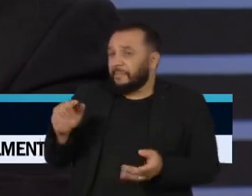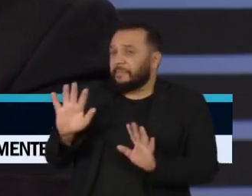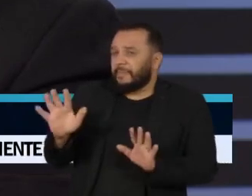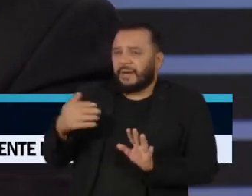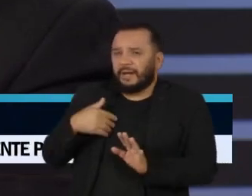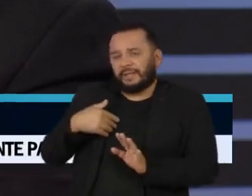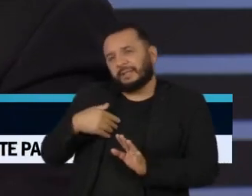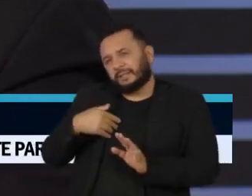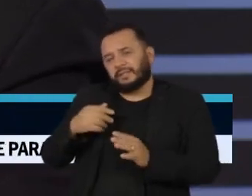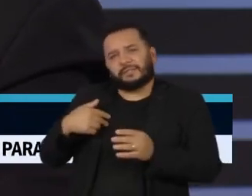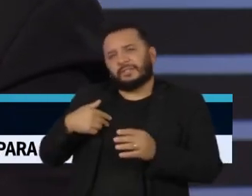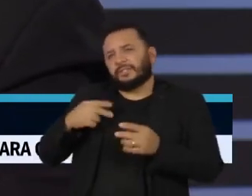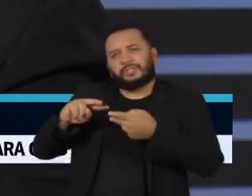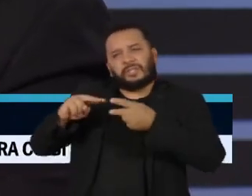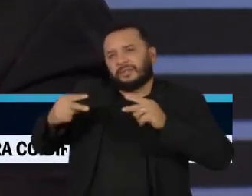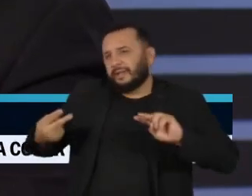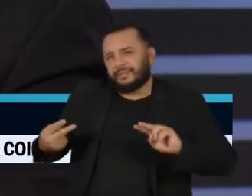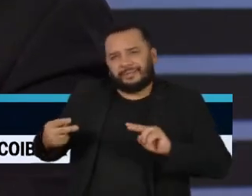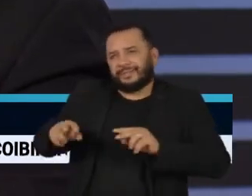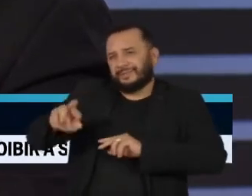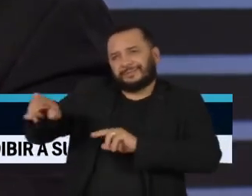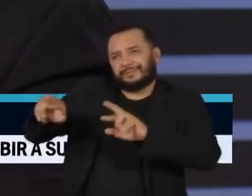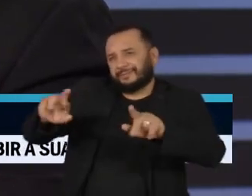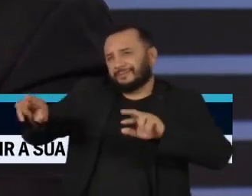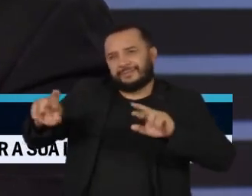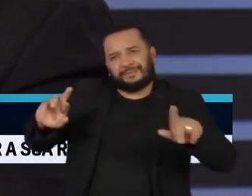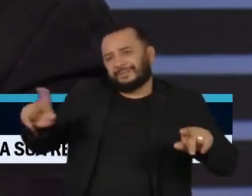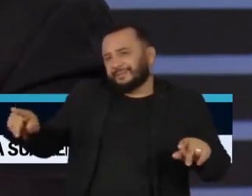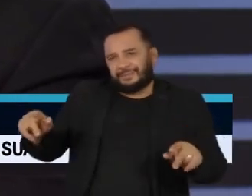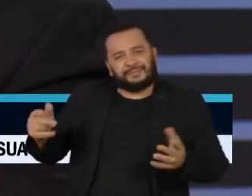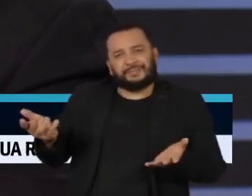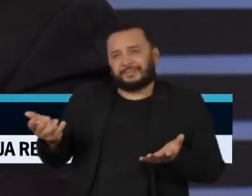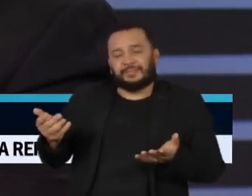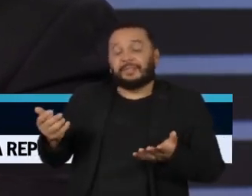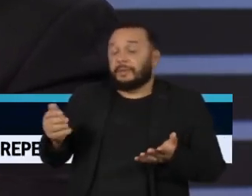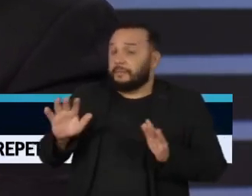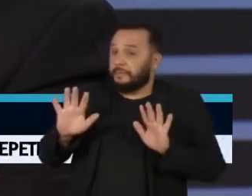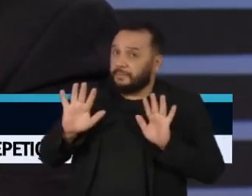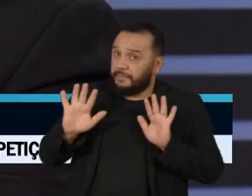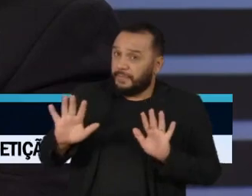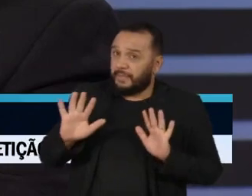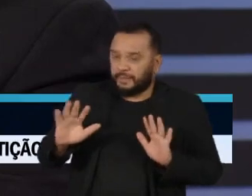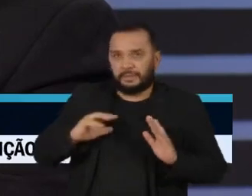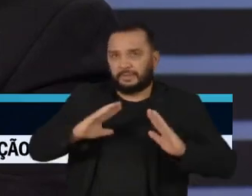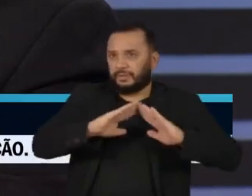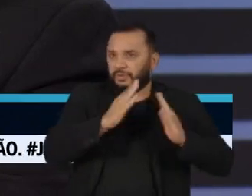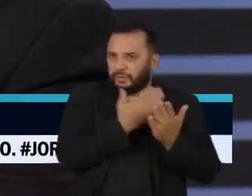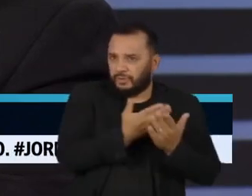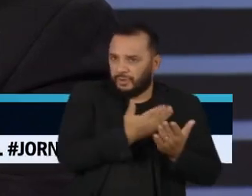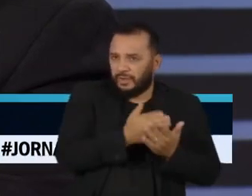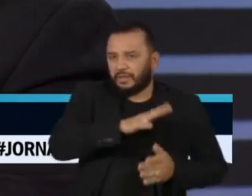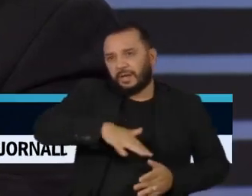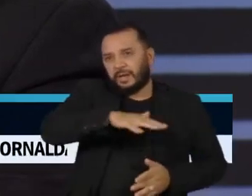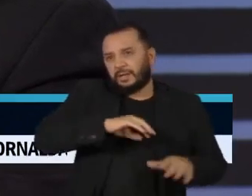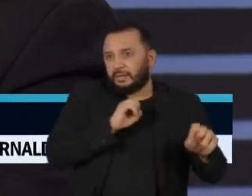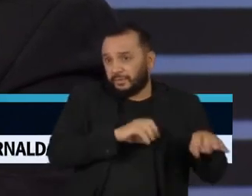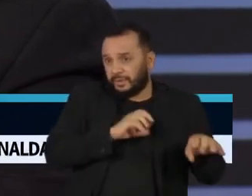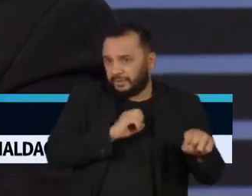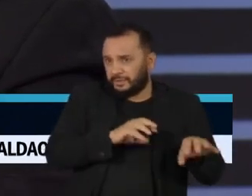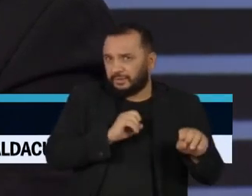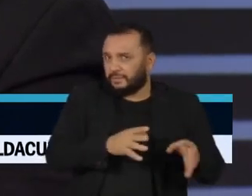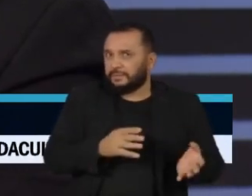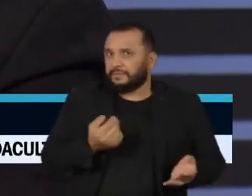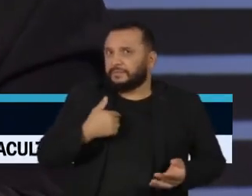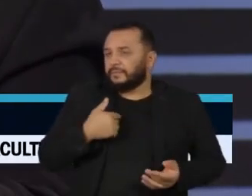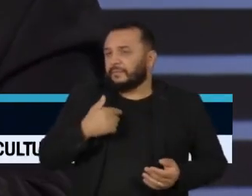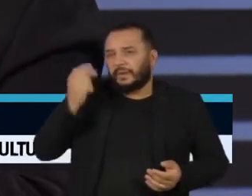um acidente genético como esse também não tem a mesma expressão. Nas nossas escolas, do sistema público de ensino, né, não é algo